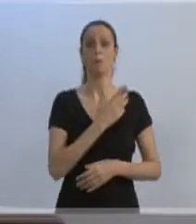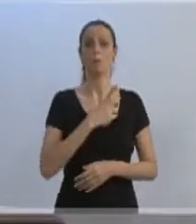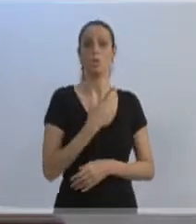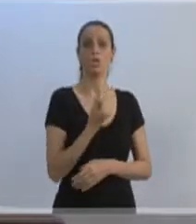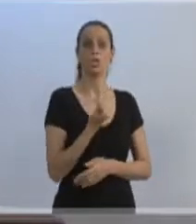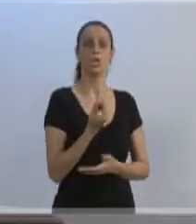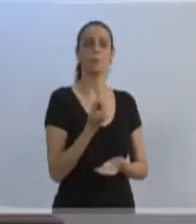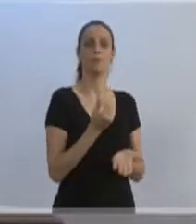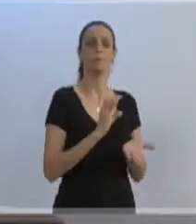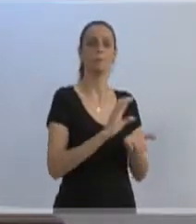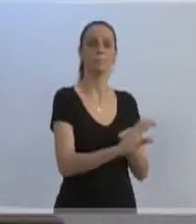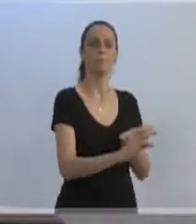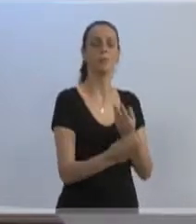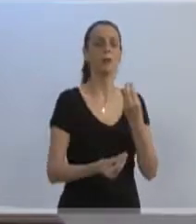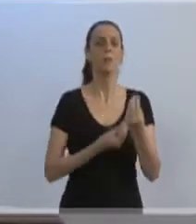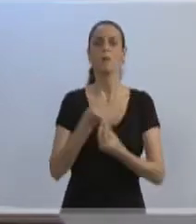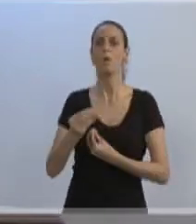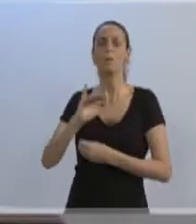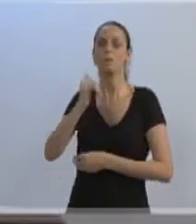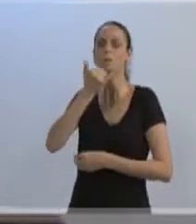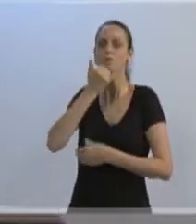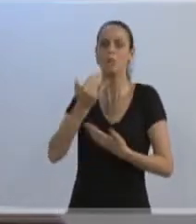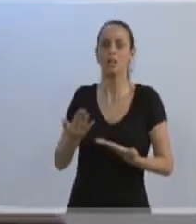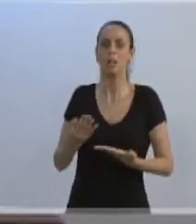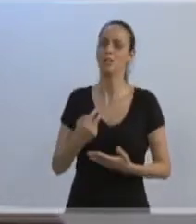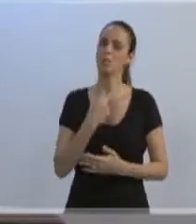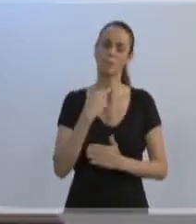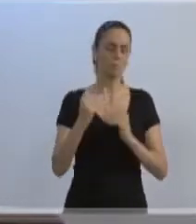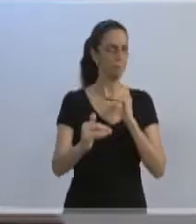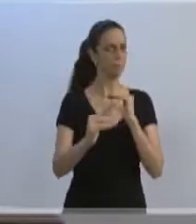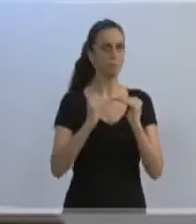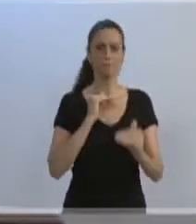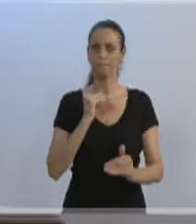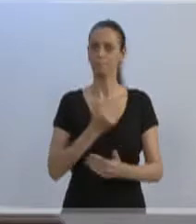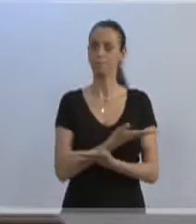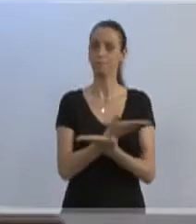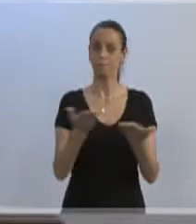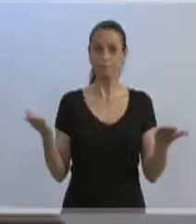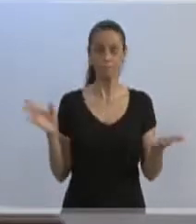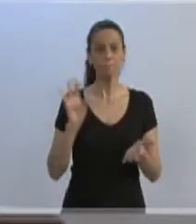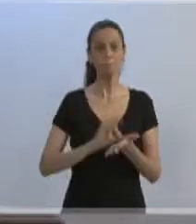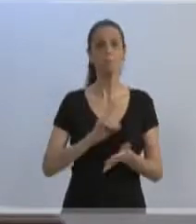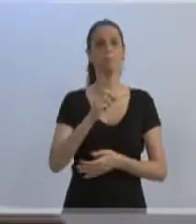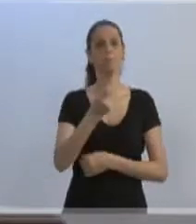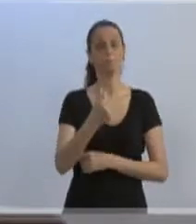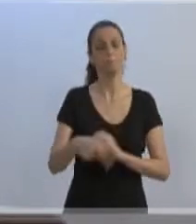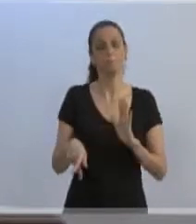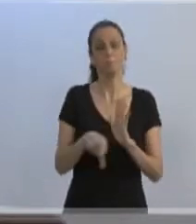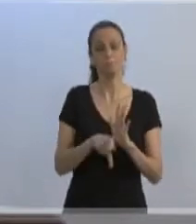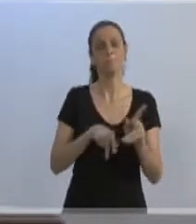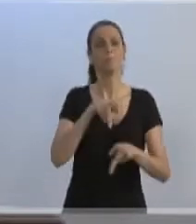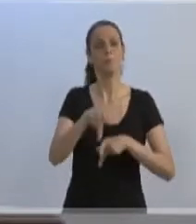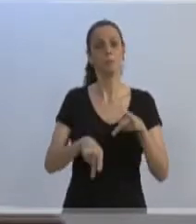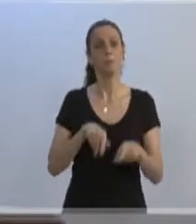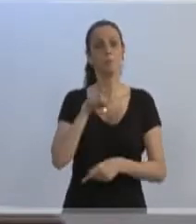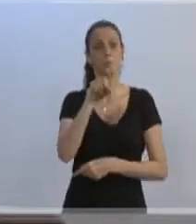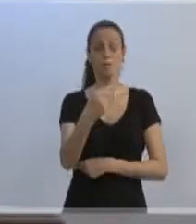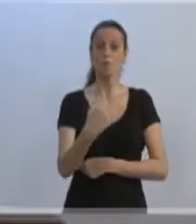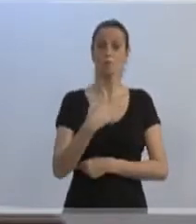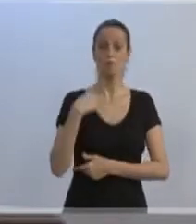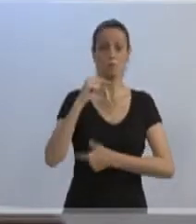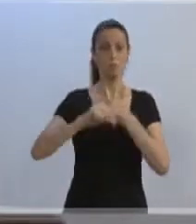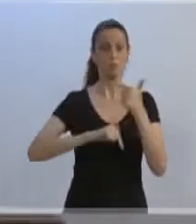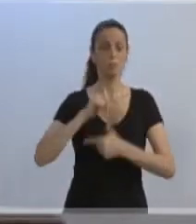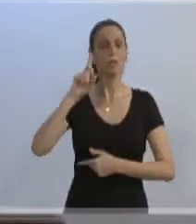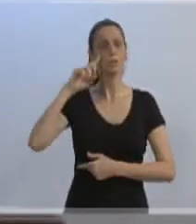justificar o injustificável não podemos concordar com isso senhoras e senhores é dinheiro público você e eu que trabalhamos